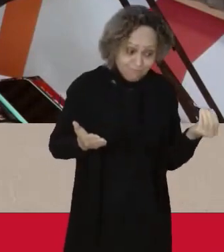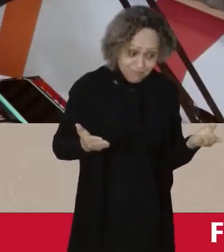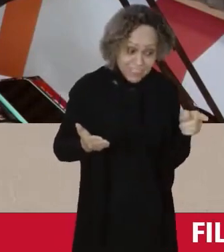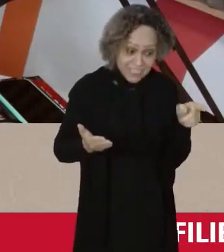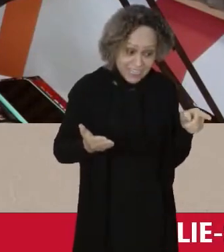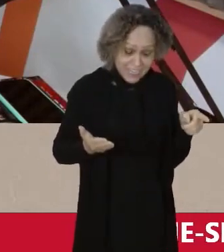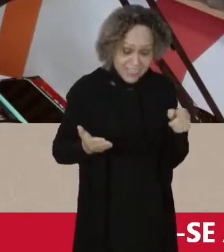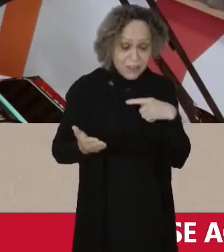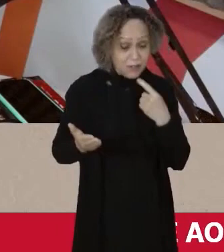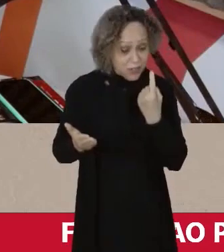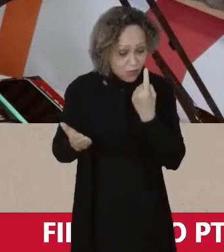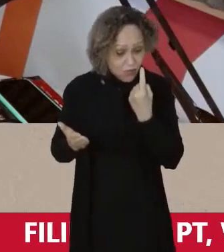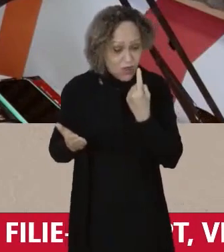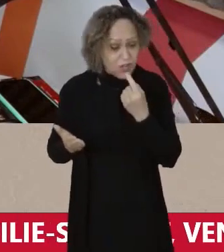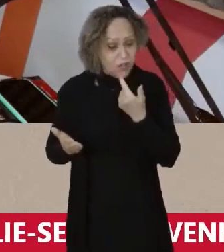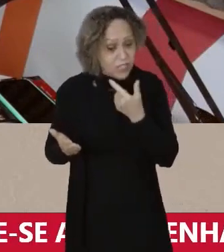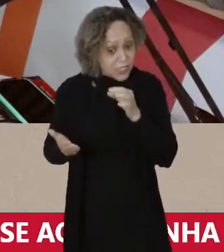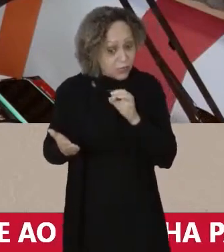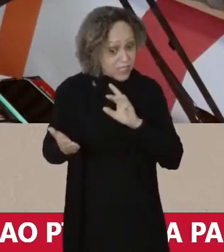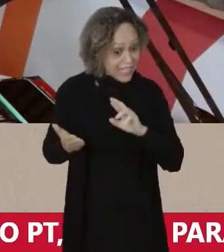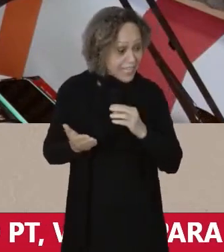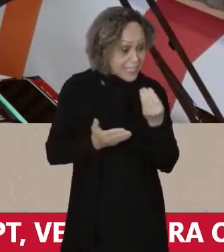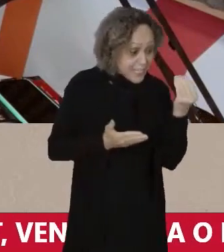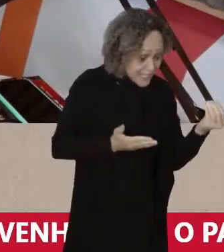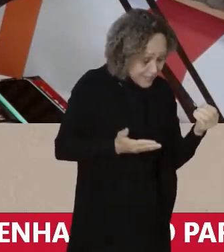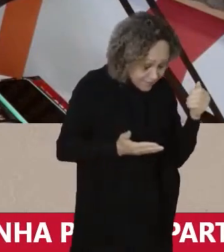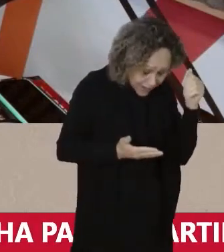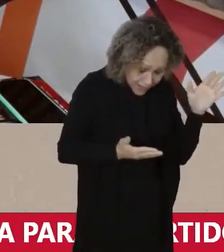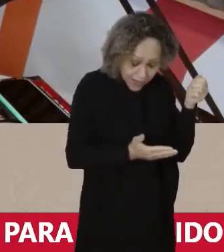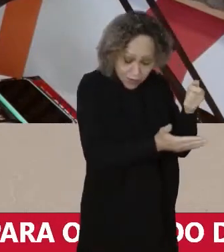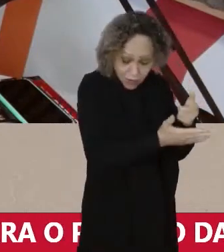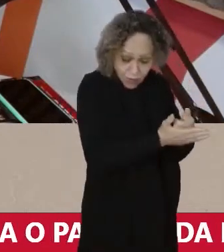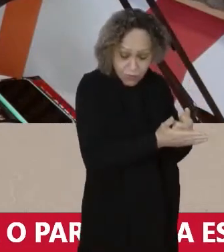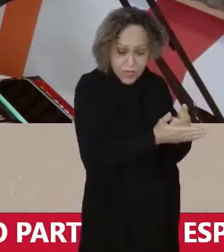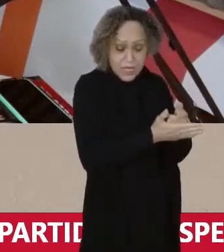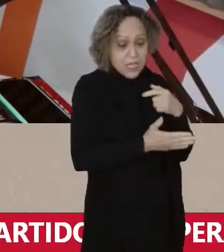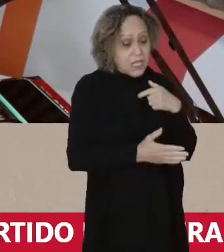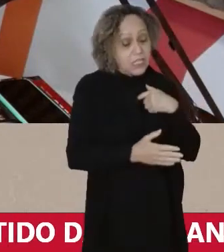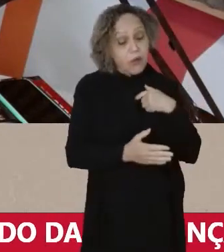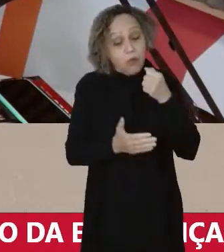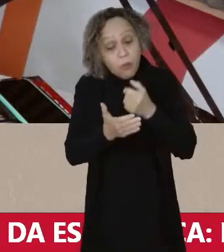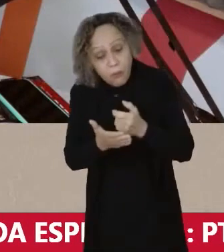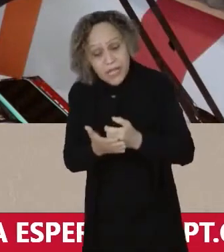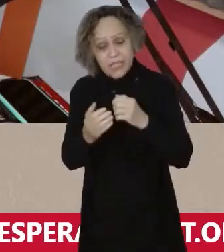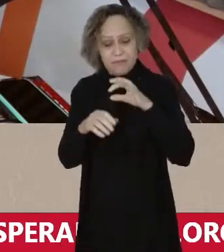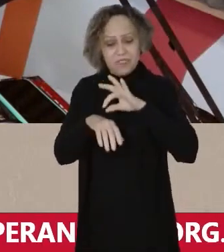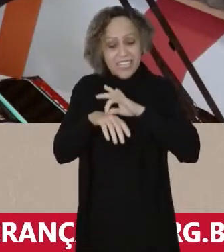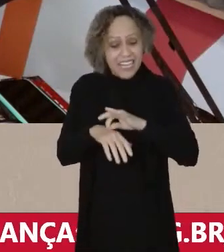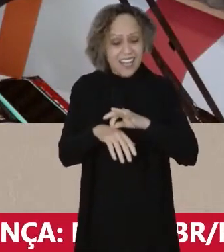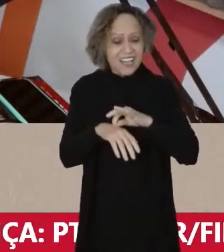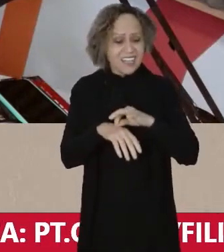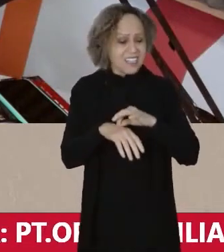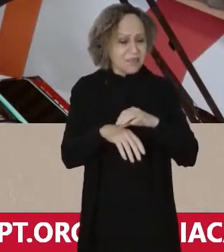do axé, fiz cesta, mandei pegar carne do almoço, mandei, chamei o meu cunhado, que trabalha com